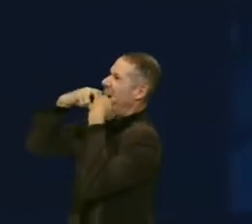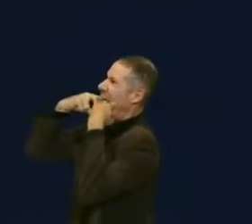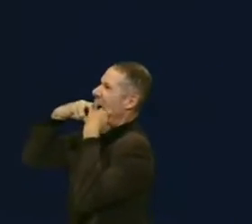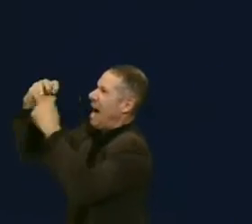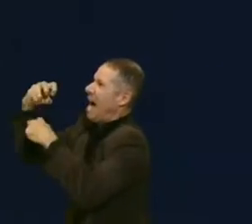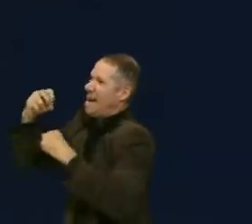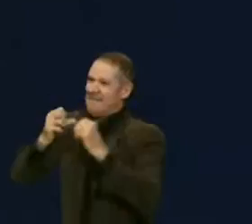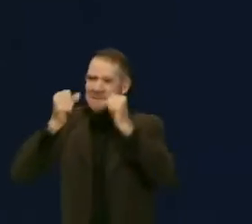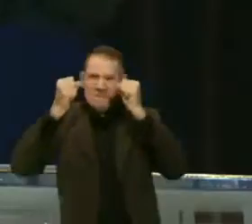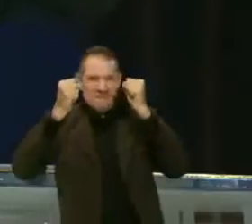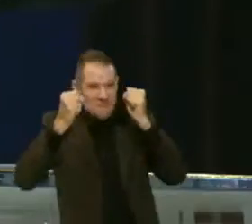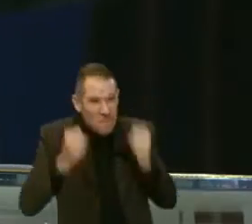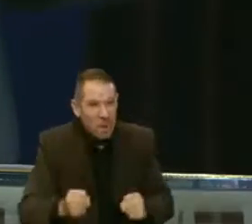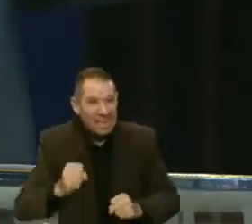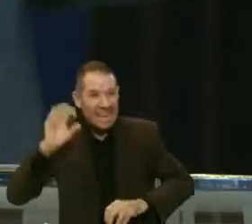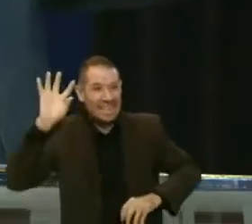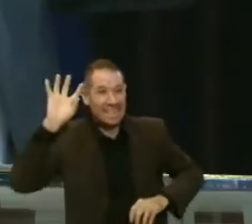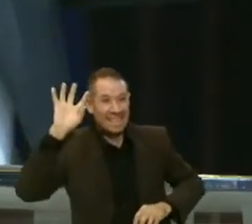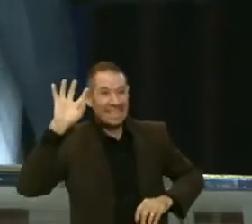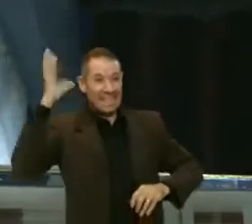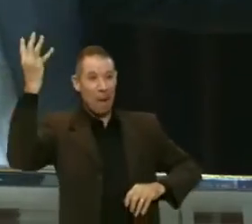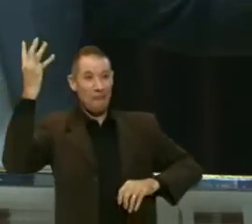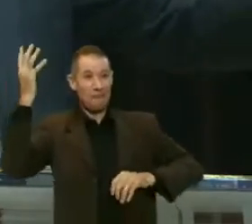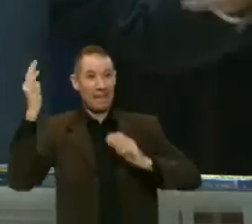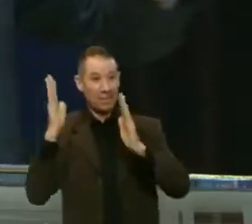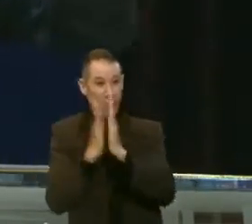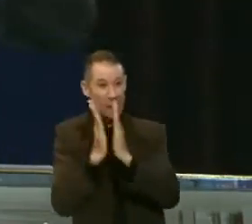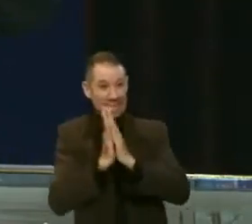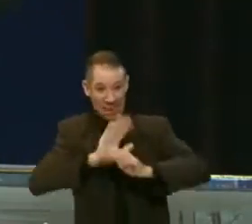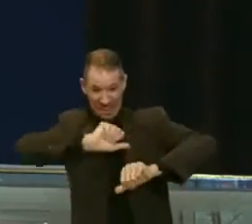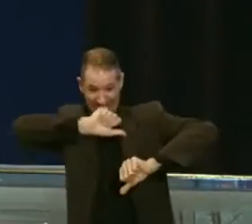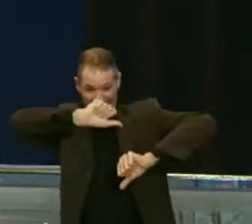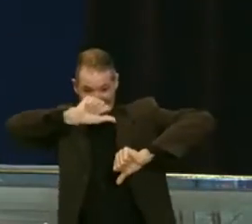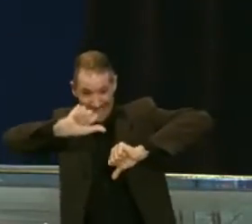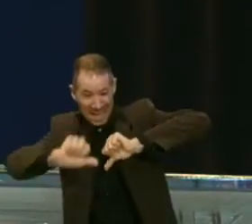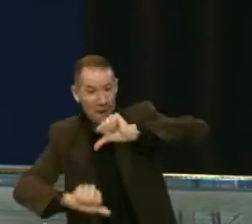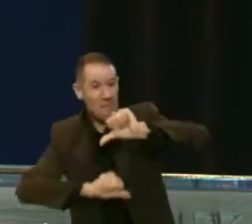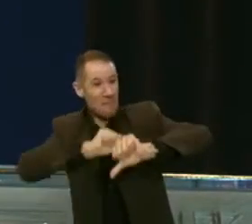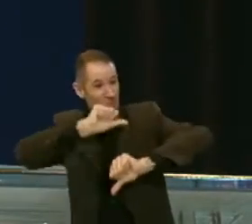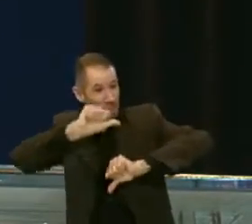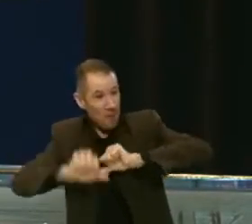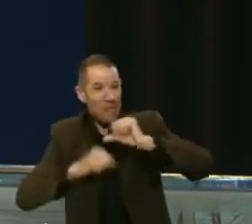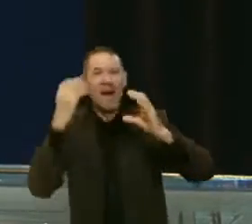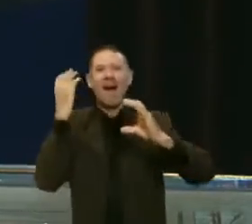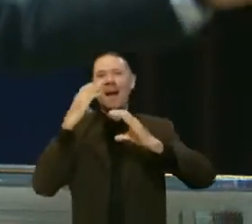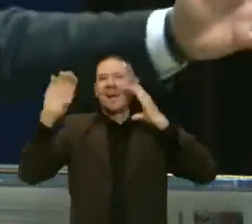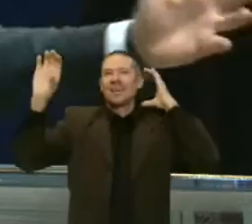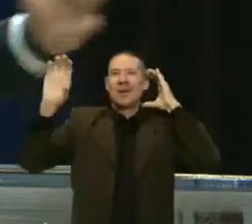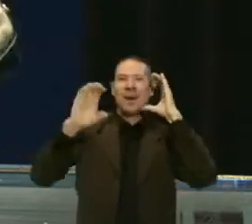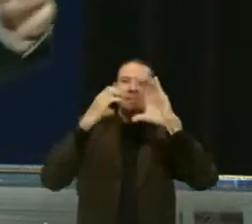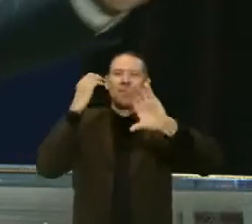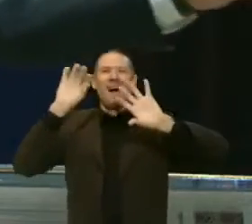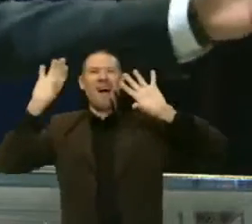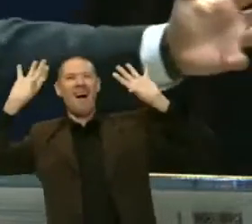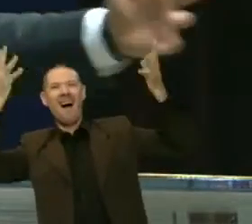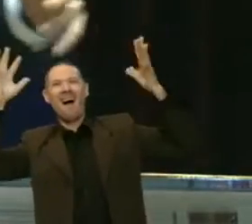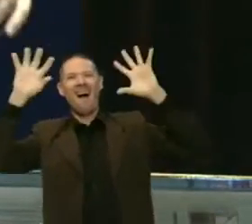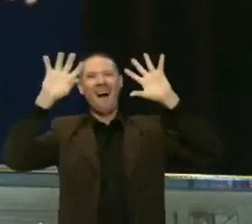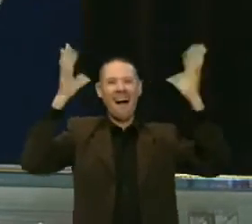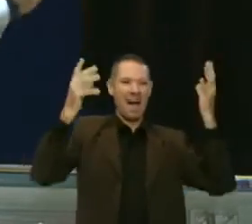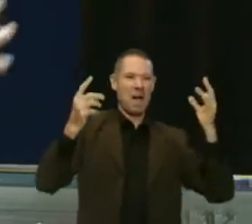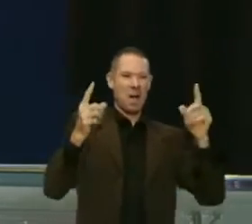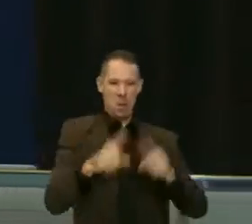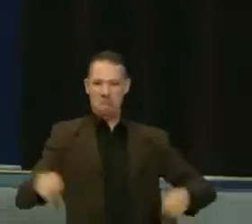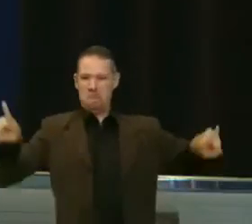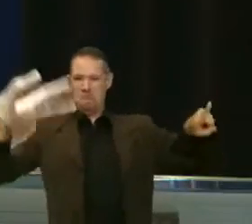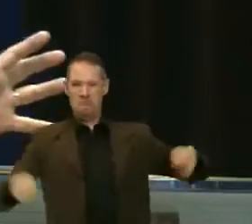com vigor. E de repente essa oração se transforma em cantos de júbilo. Não tinha uma banda, não